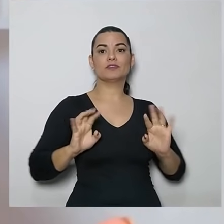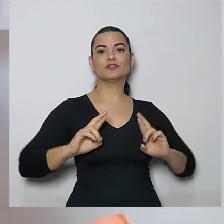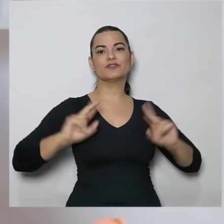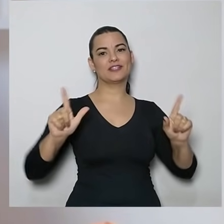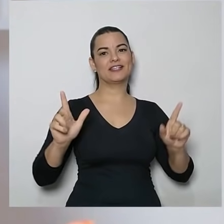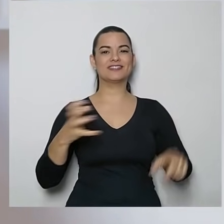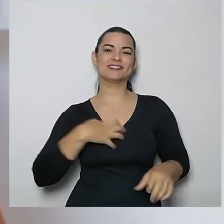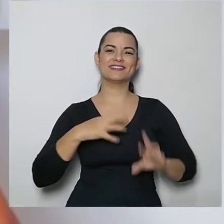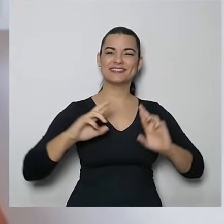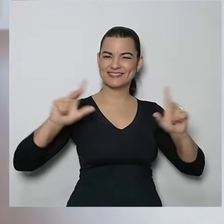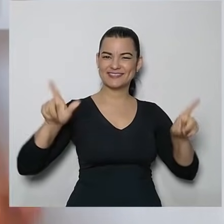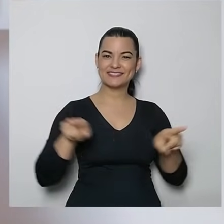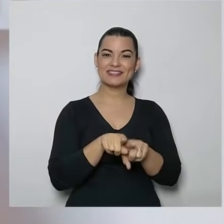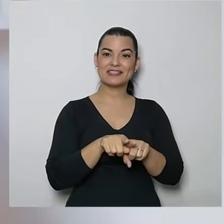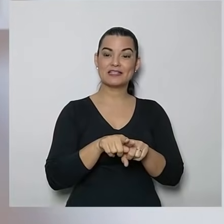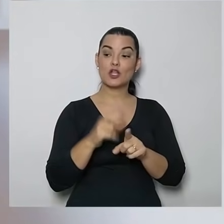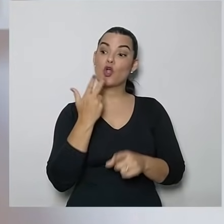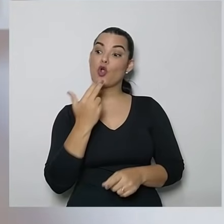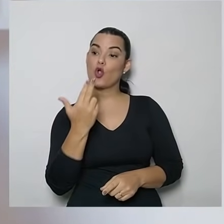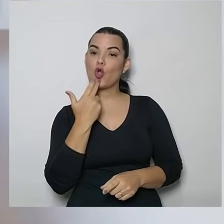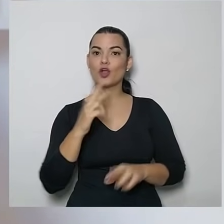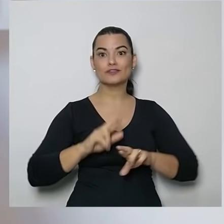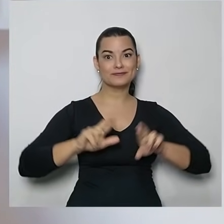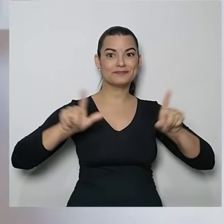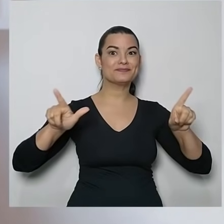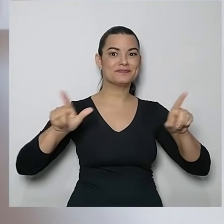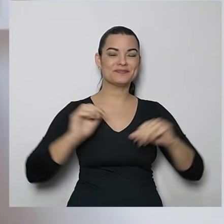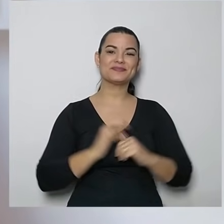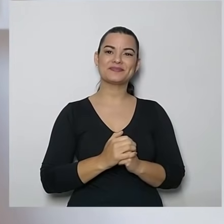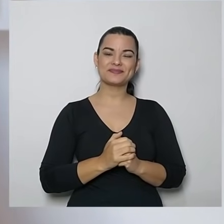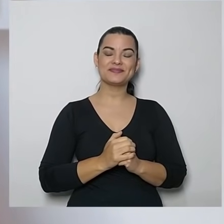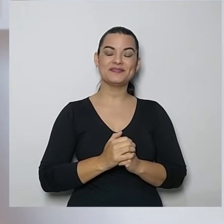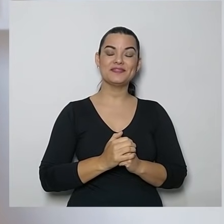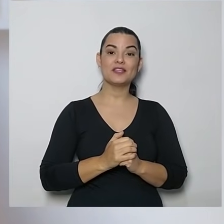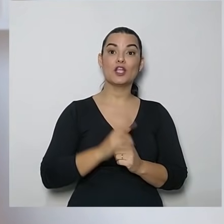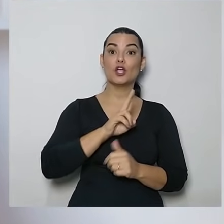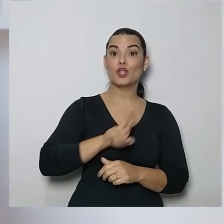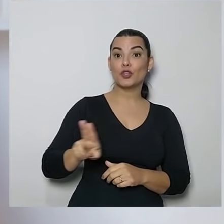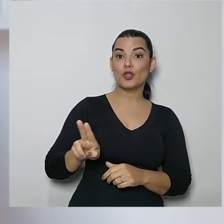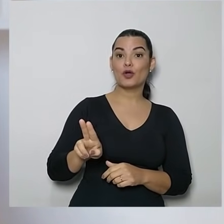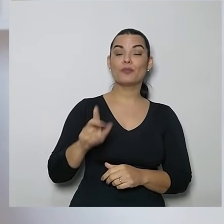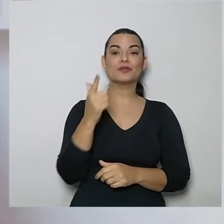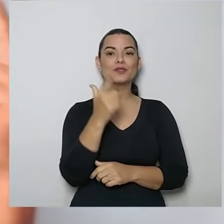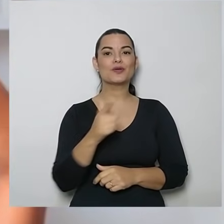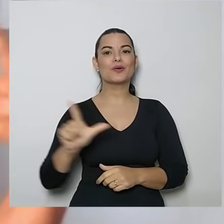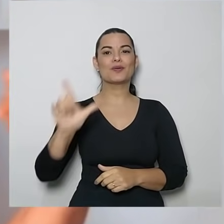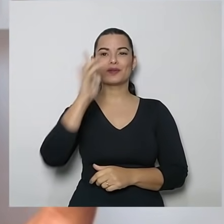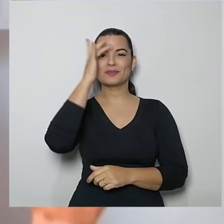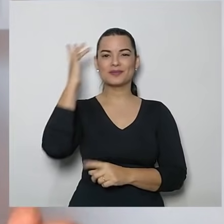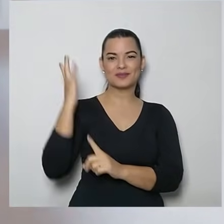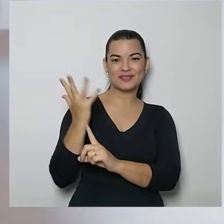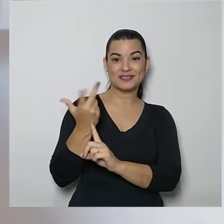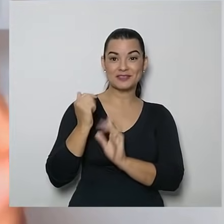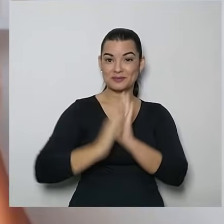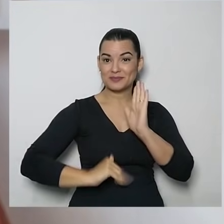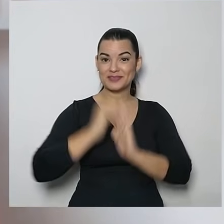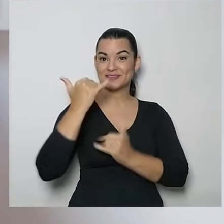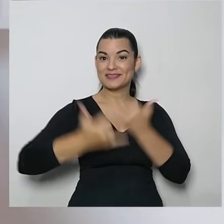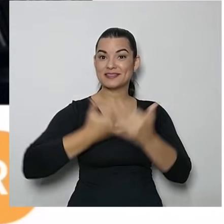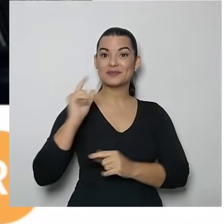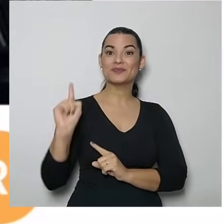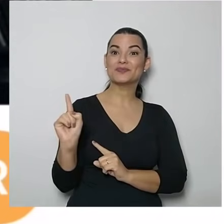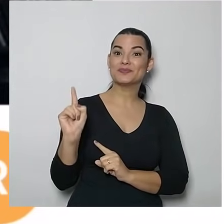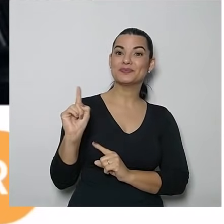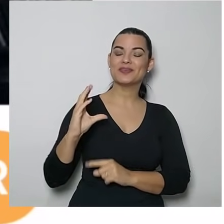jeito diferente, cores diferentes. O nome desse outro artista que pintou outras brincadeiras